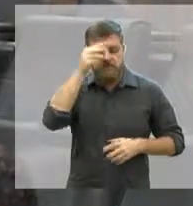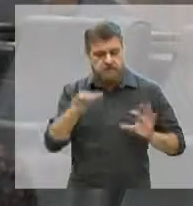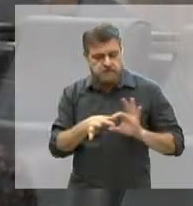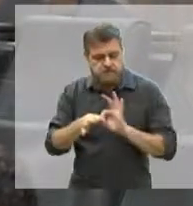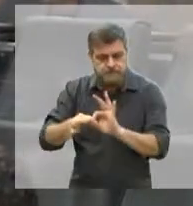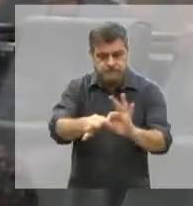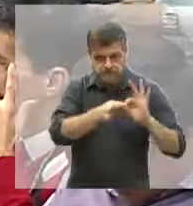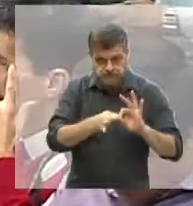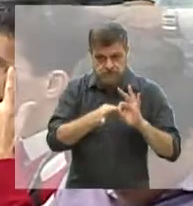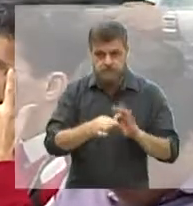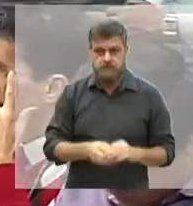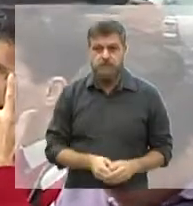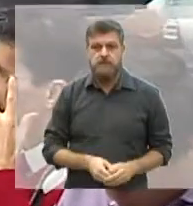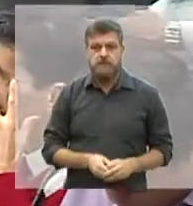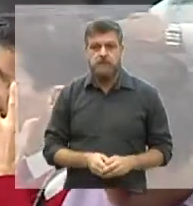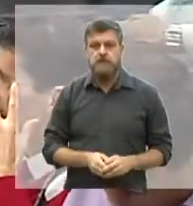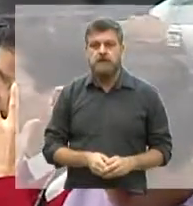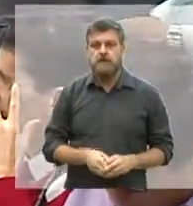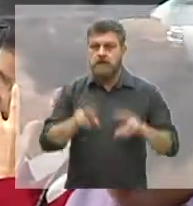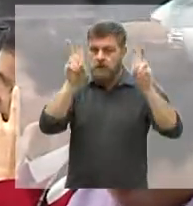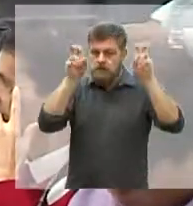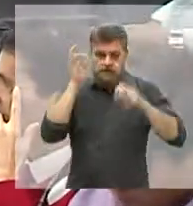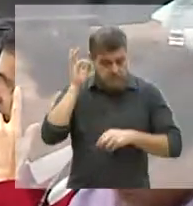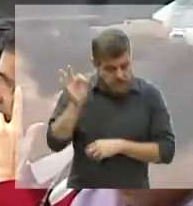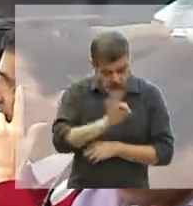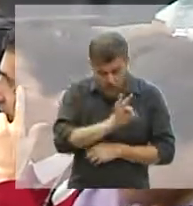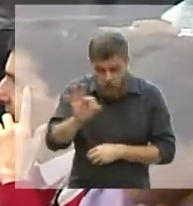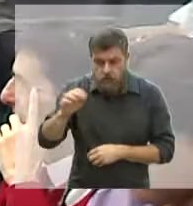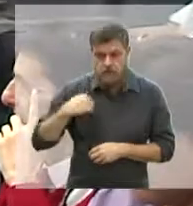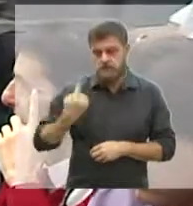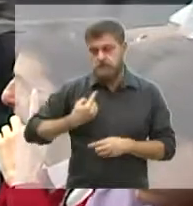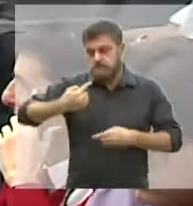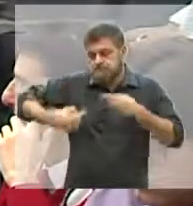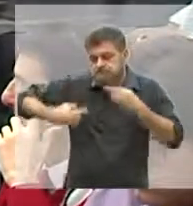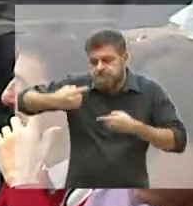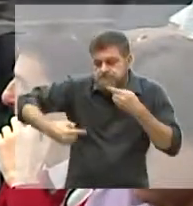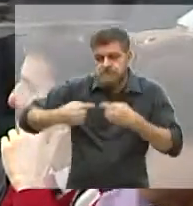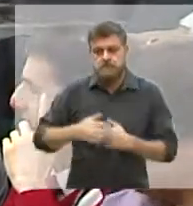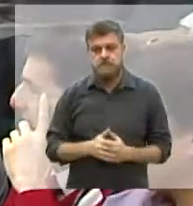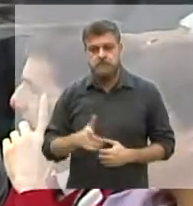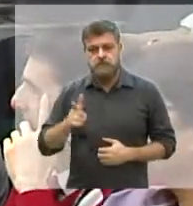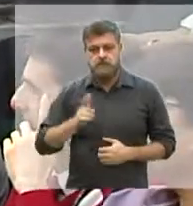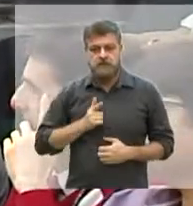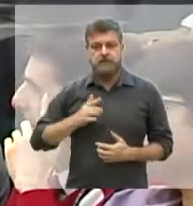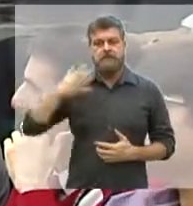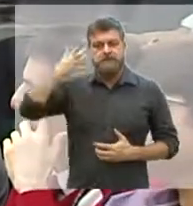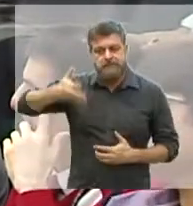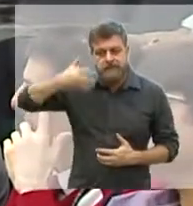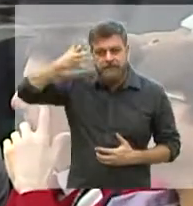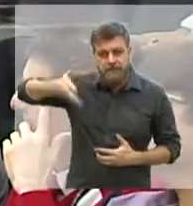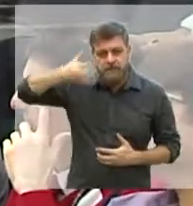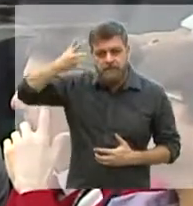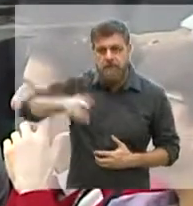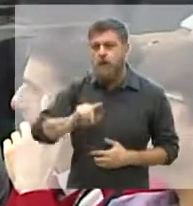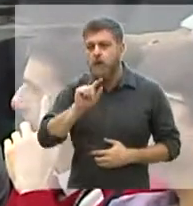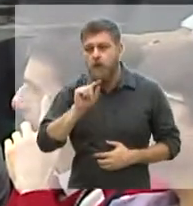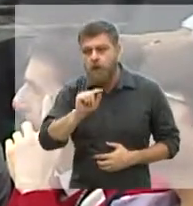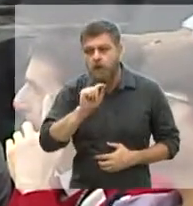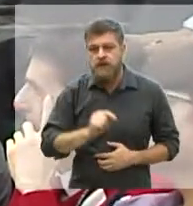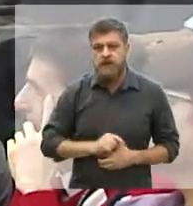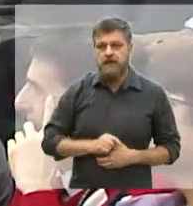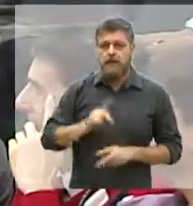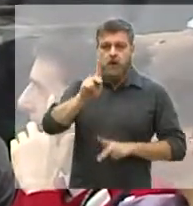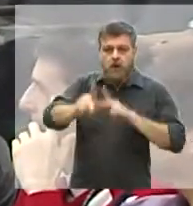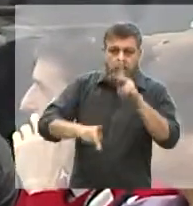sobre a participação é um ótimo tema para a gente discutir, né? Existe vamos dizer, um discurso, lugar comum, que é o discurso da